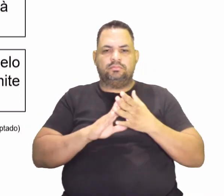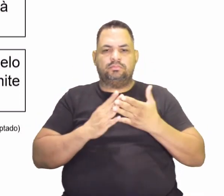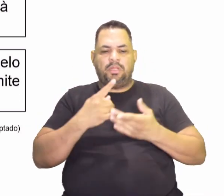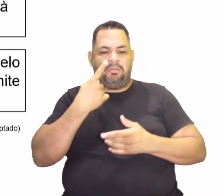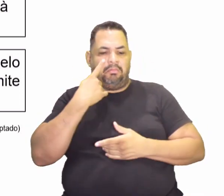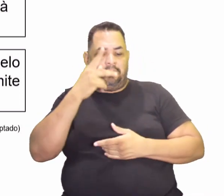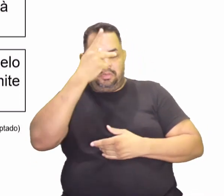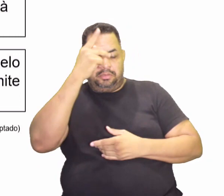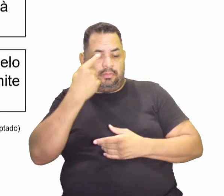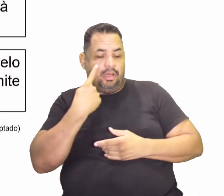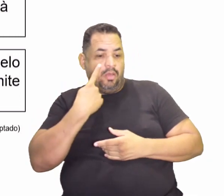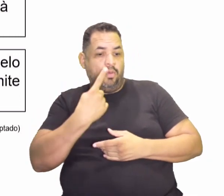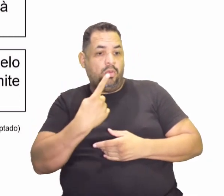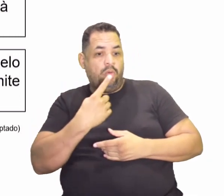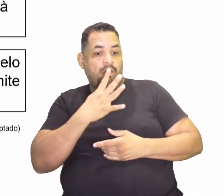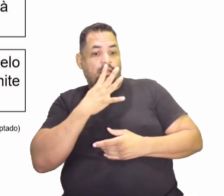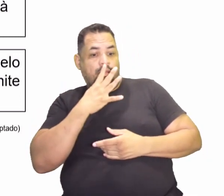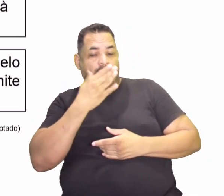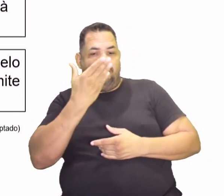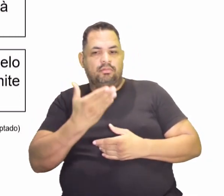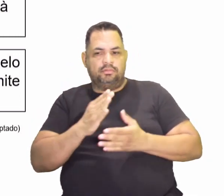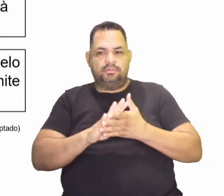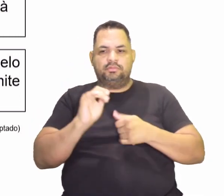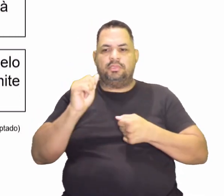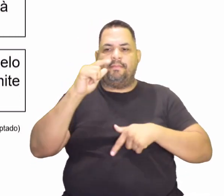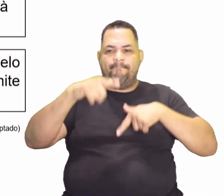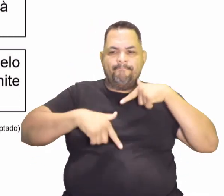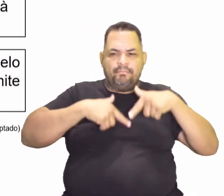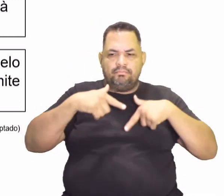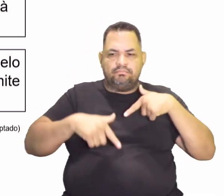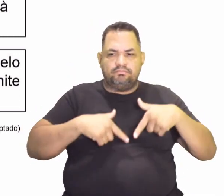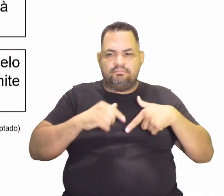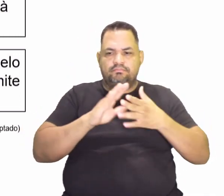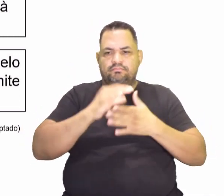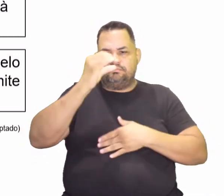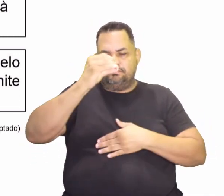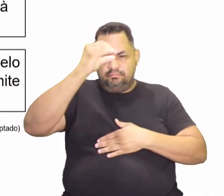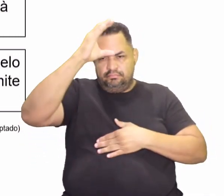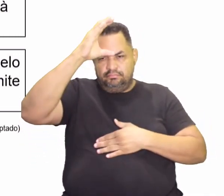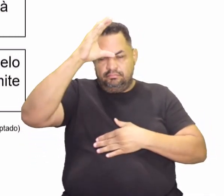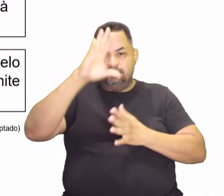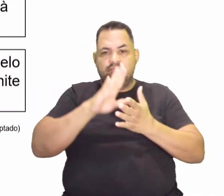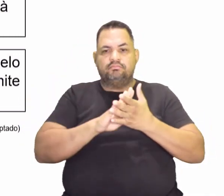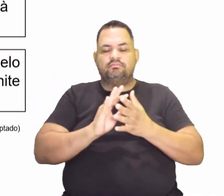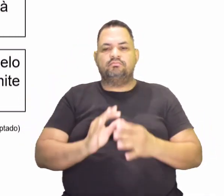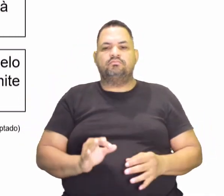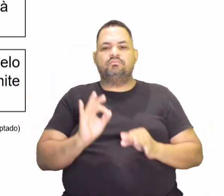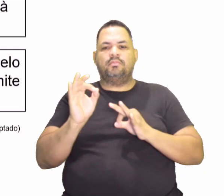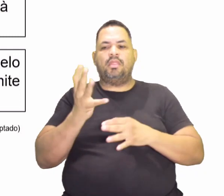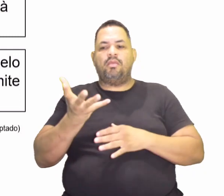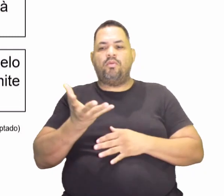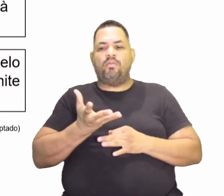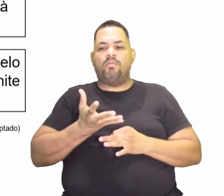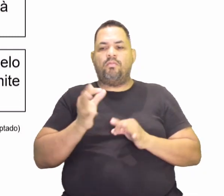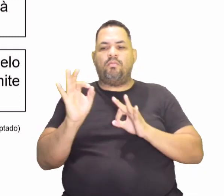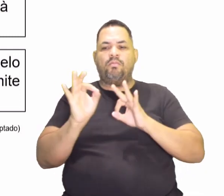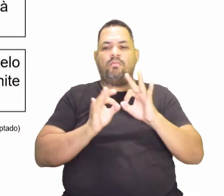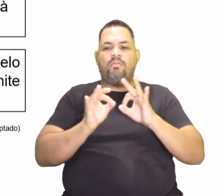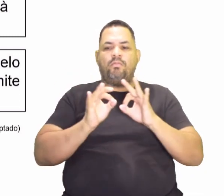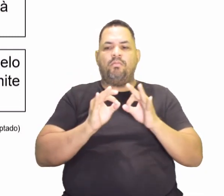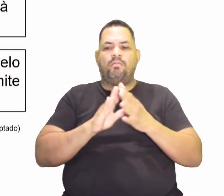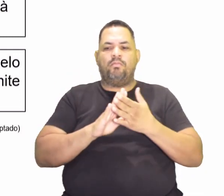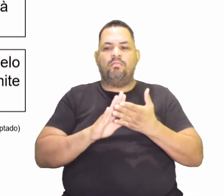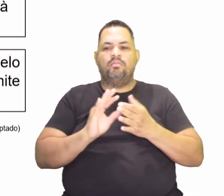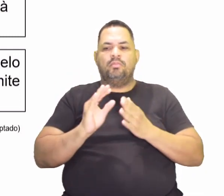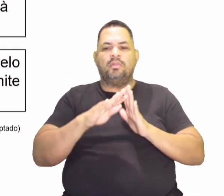lá e olhou e gostou, você produziu conhecimento. O cara quer a forma como você produziu, ele quer o